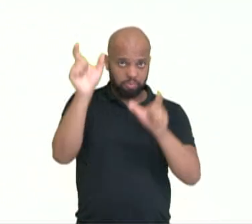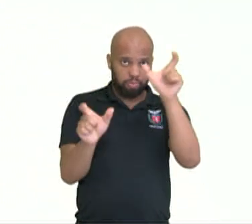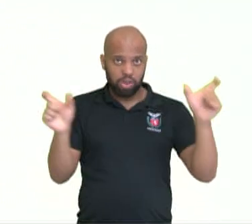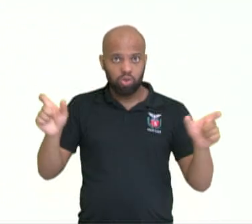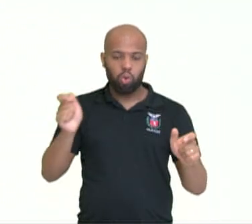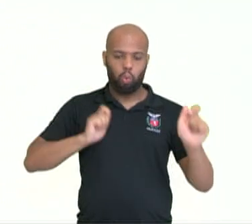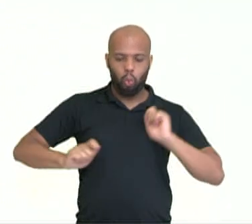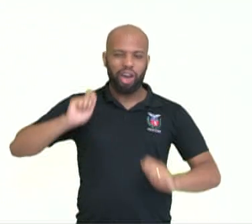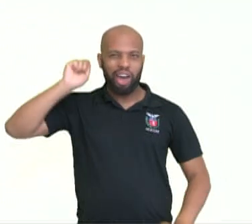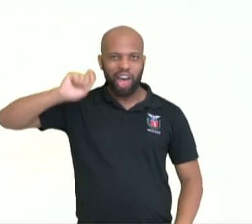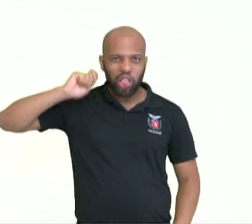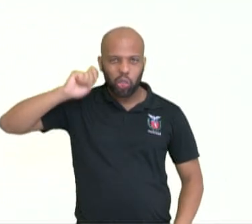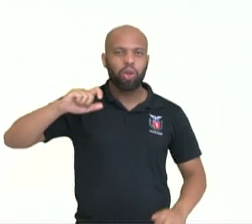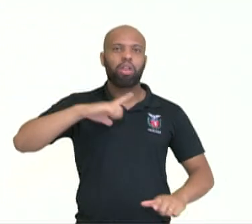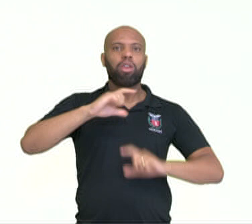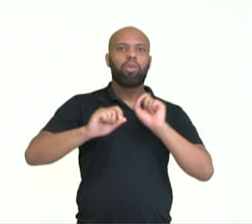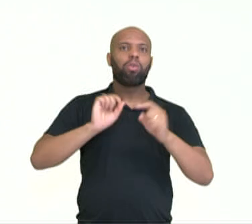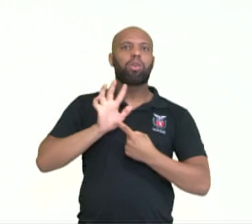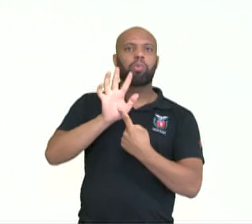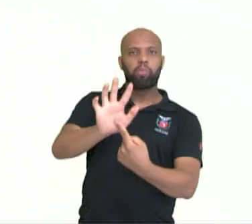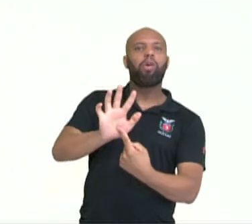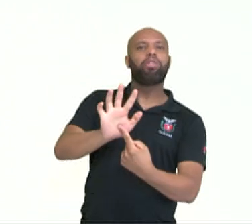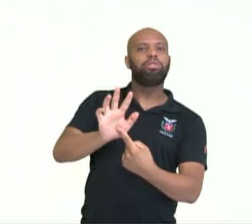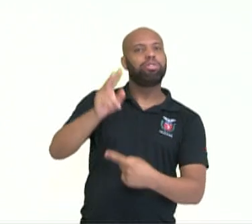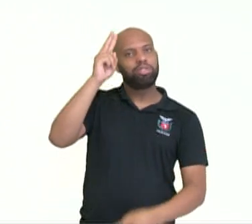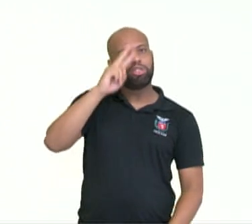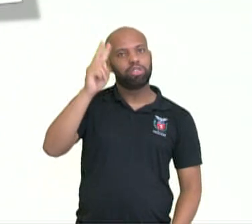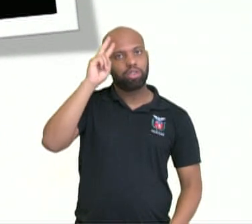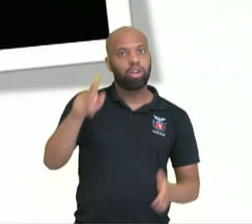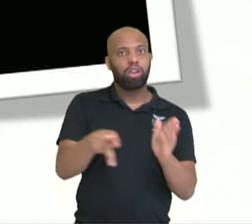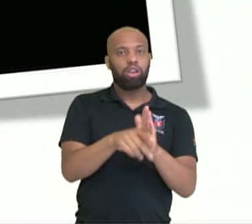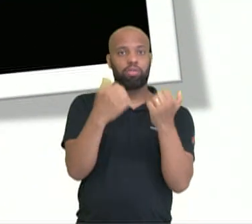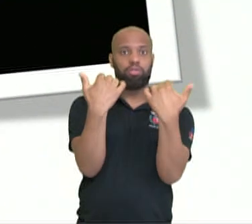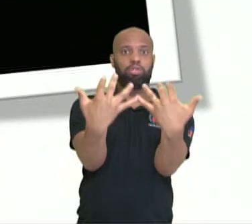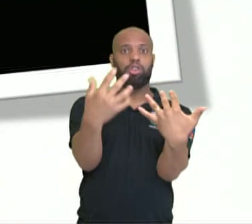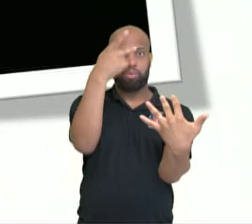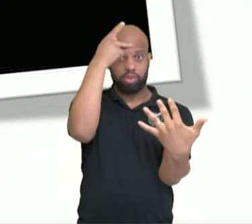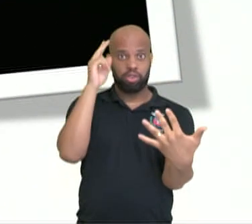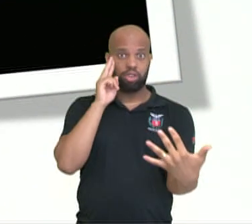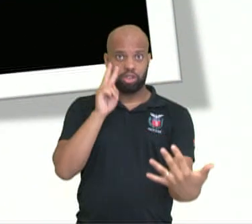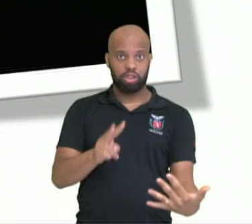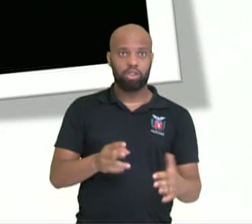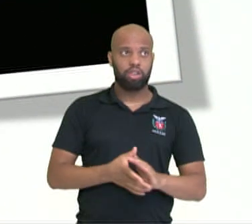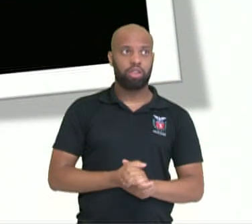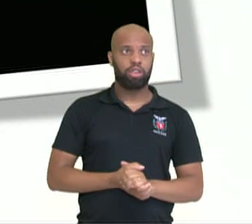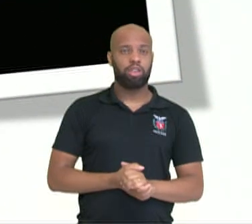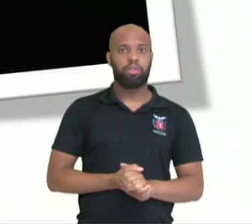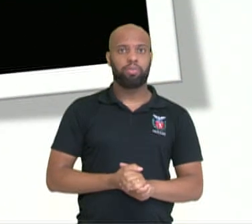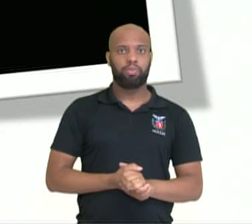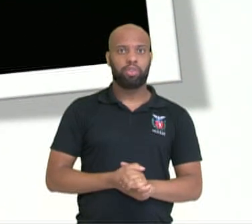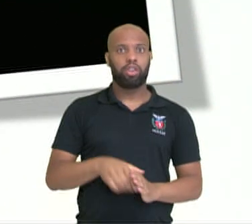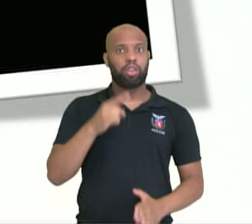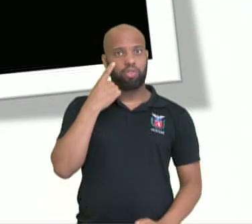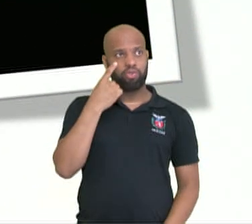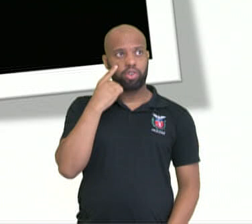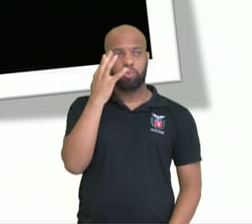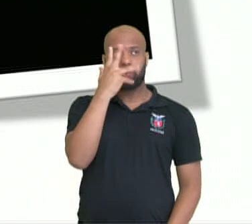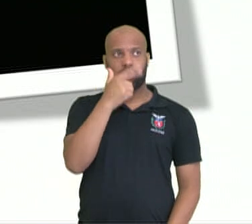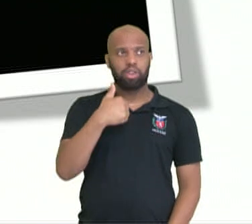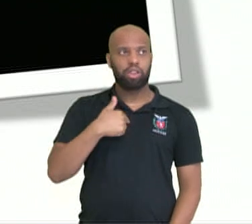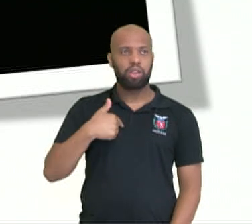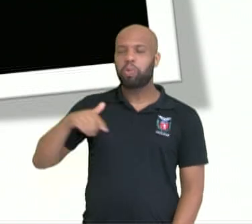atores e atrizes, representam uma história para um público. Olha que maravilha. Olha que bonitinho eu baixinho